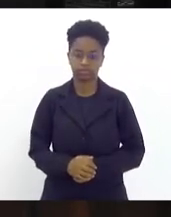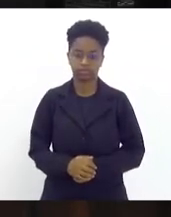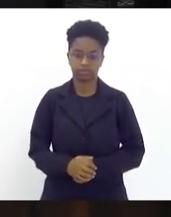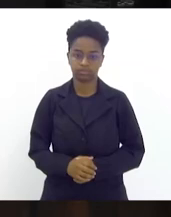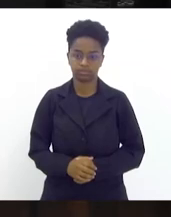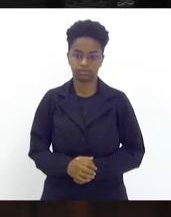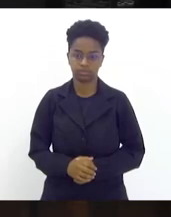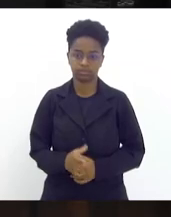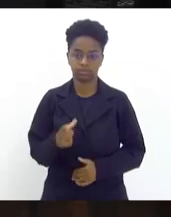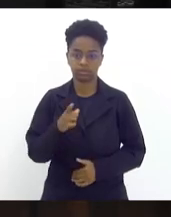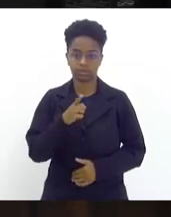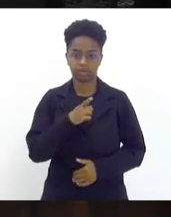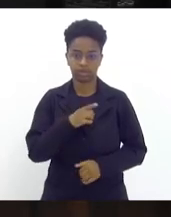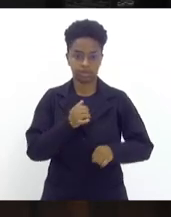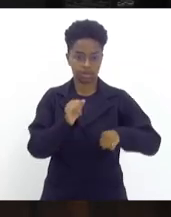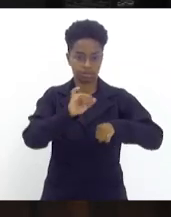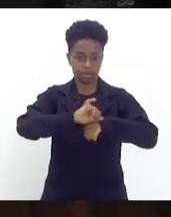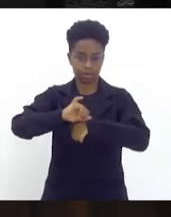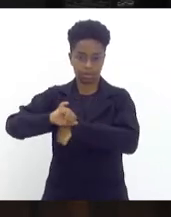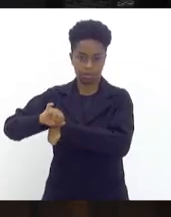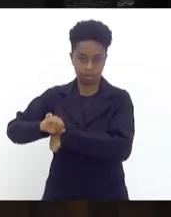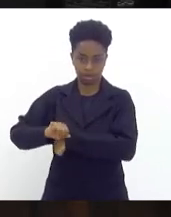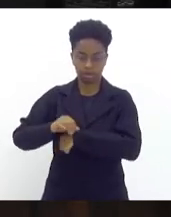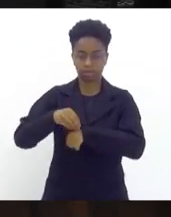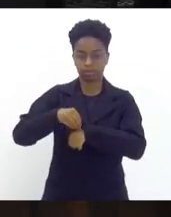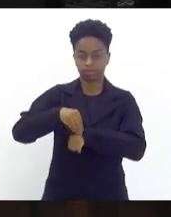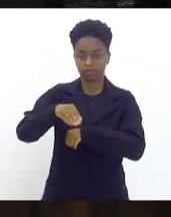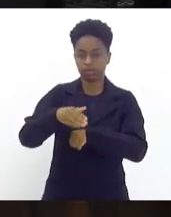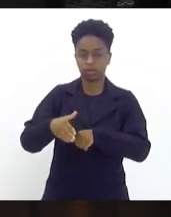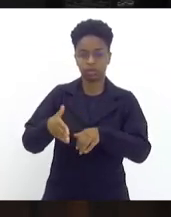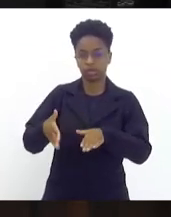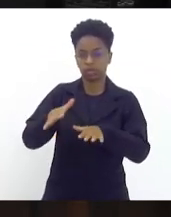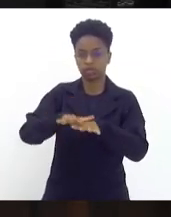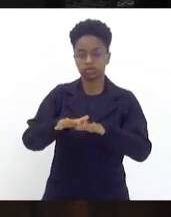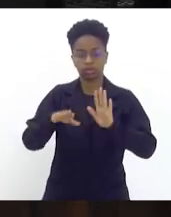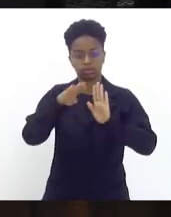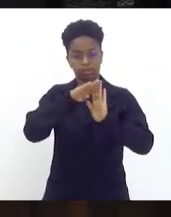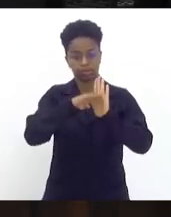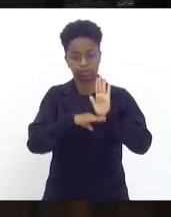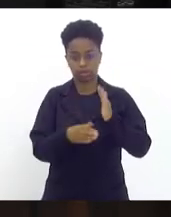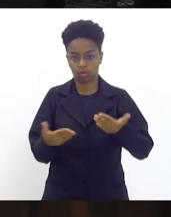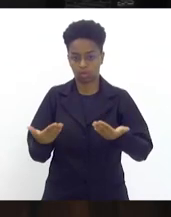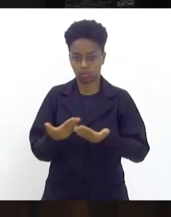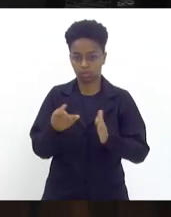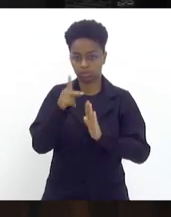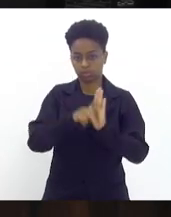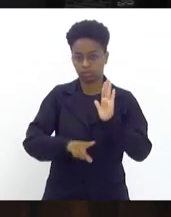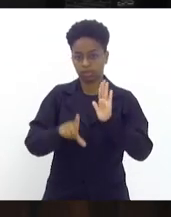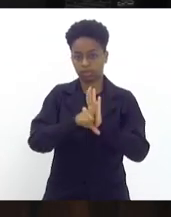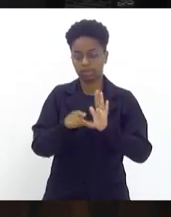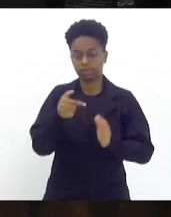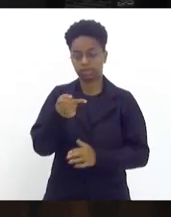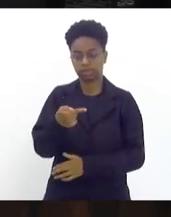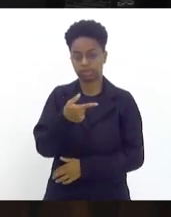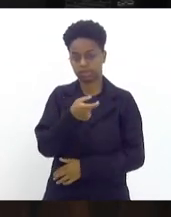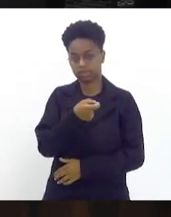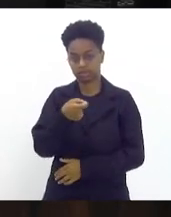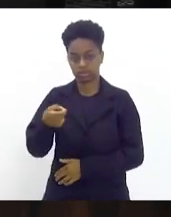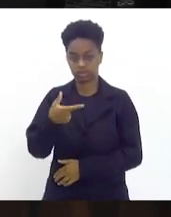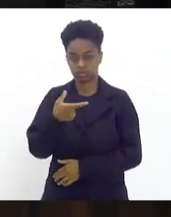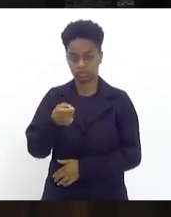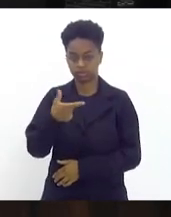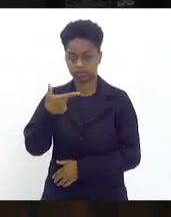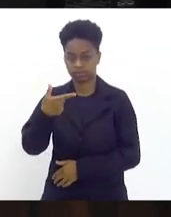a sobre a mesa requerimento de inclusão na hora do dia do projeto de lei 723